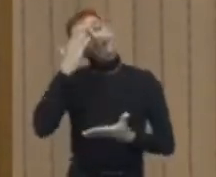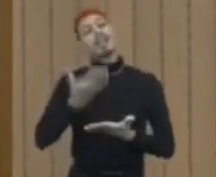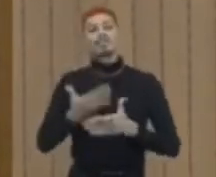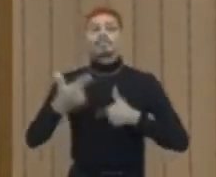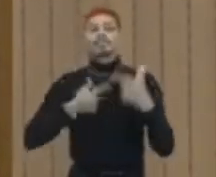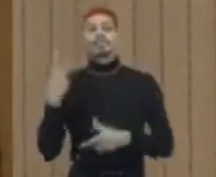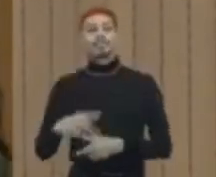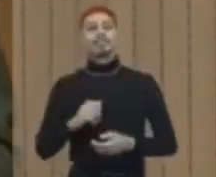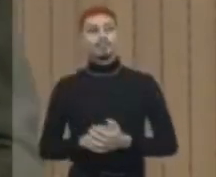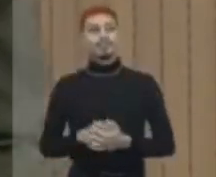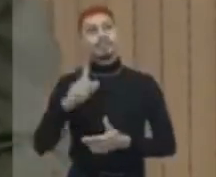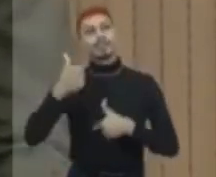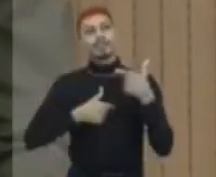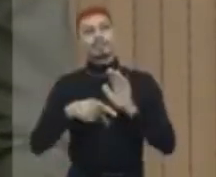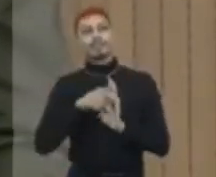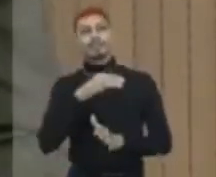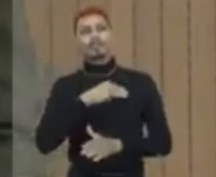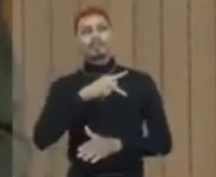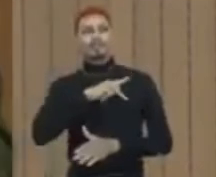faz, que é o trabalho do Ministério Público Federal.